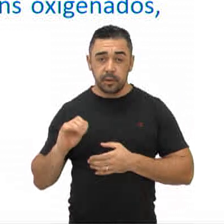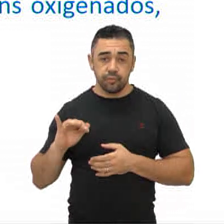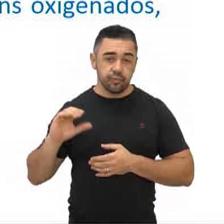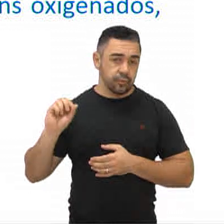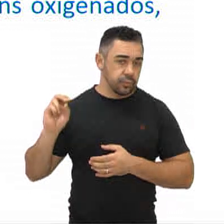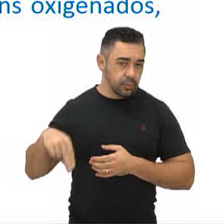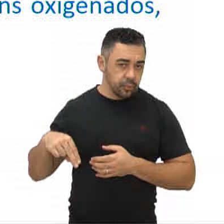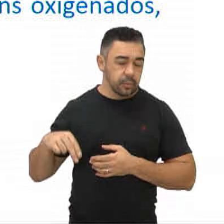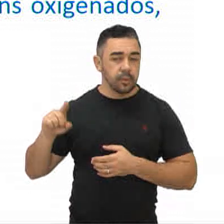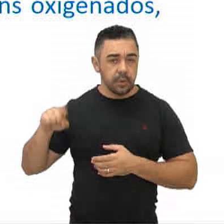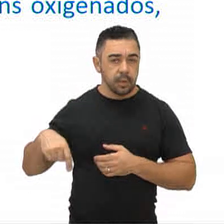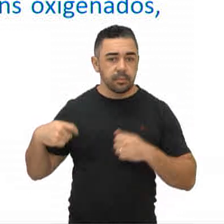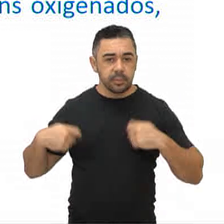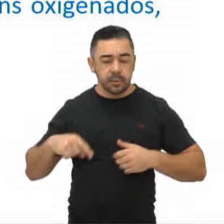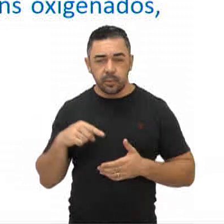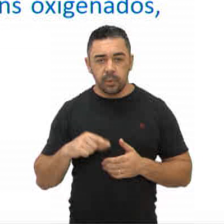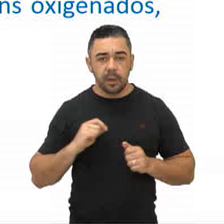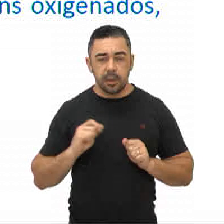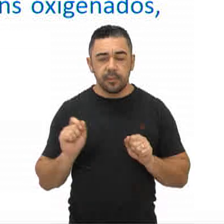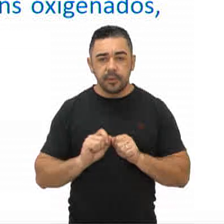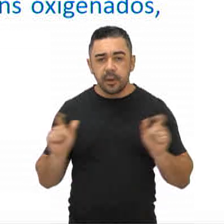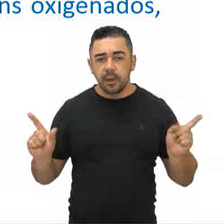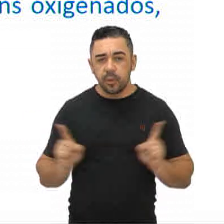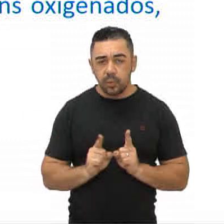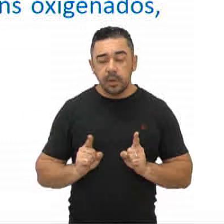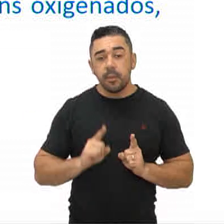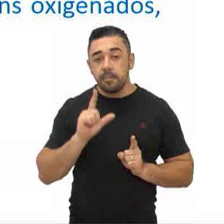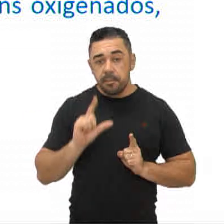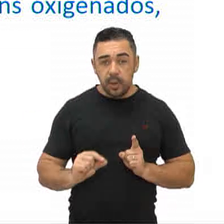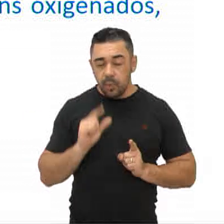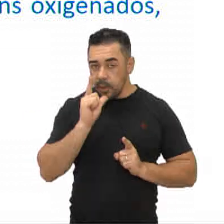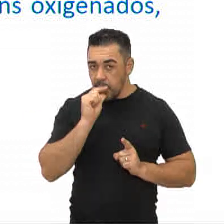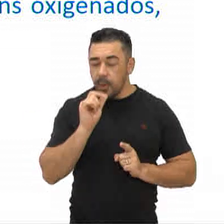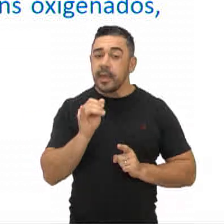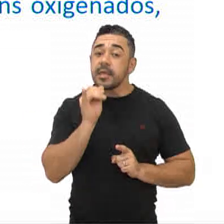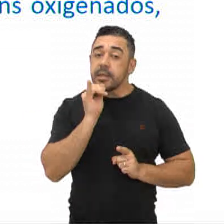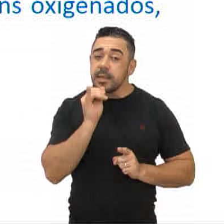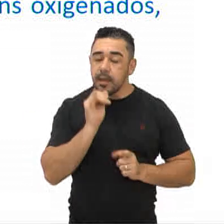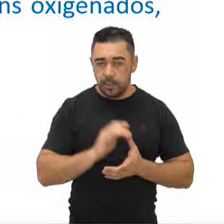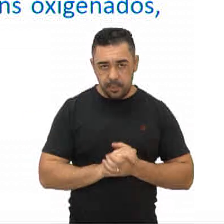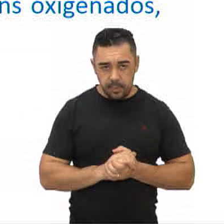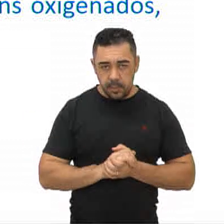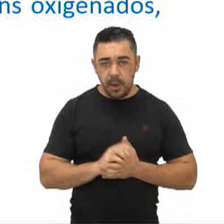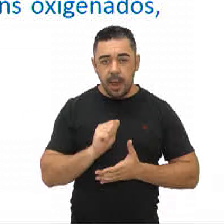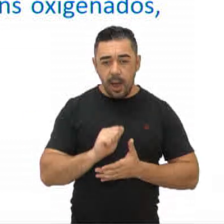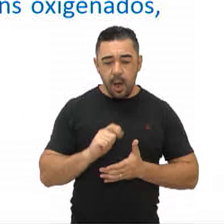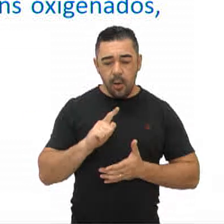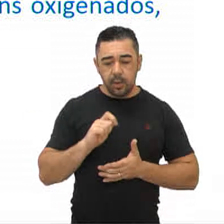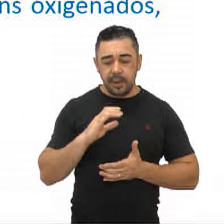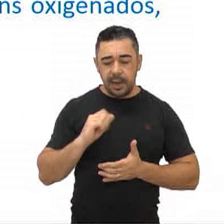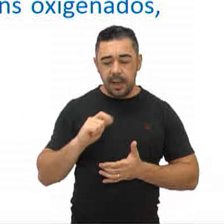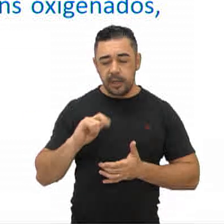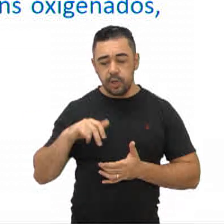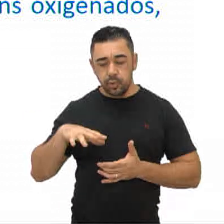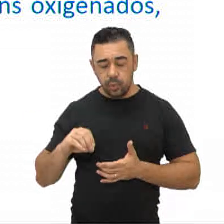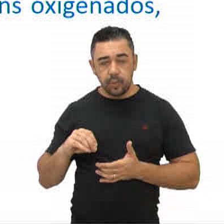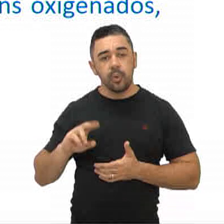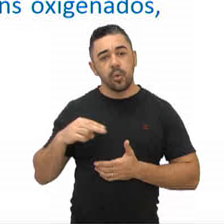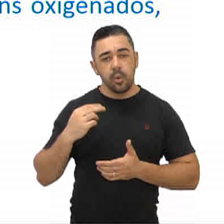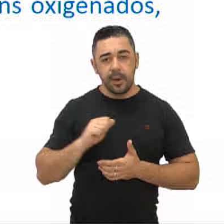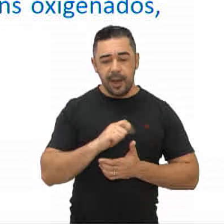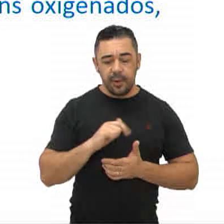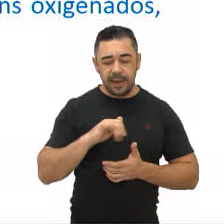deve ter um potencial de redução menor do que o da água, por exemplo, sendo um alcalino terroso